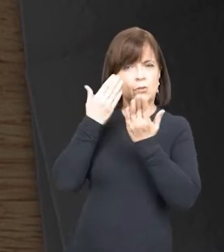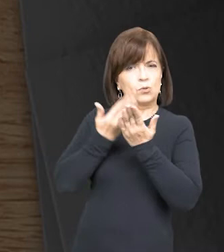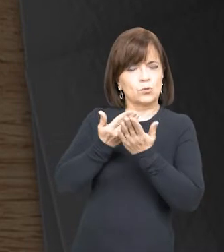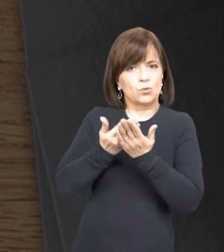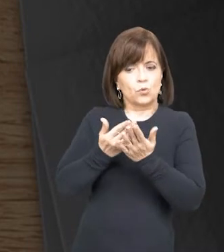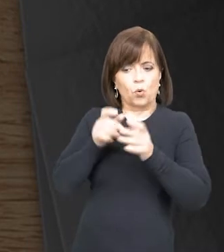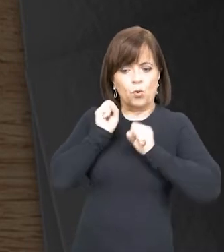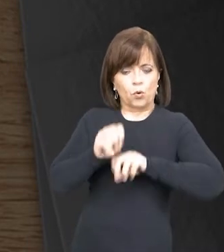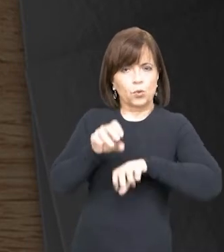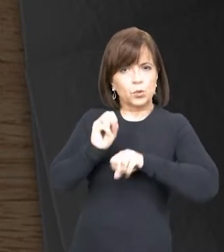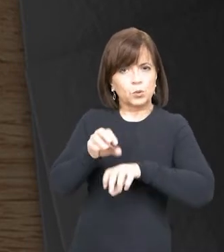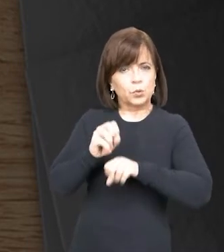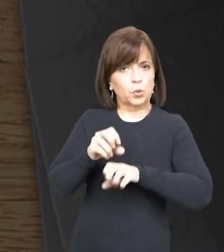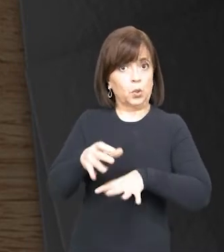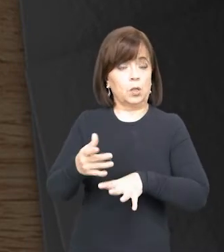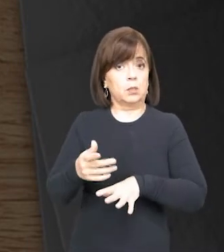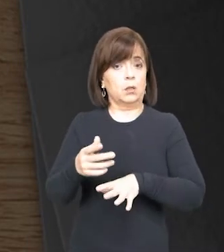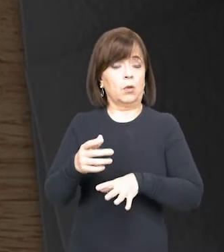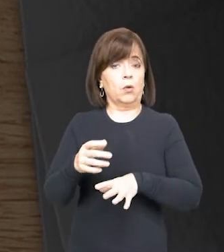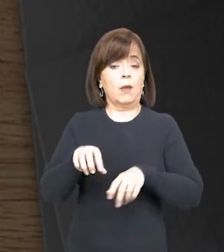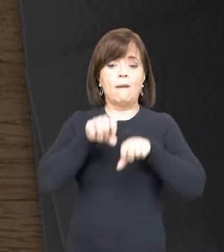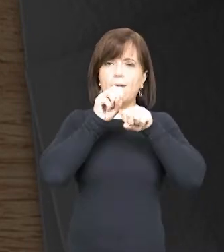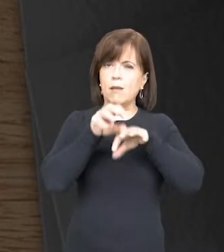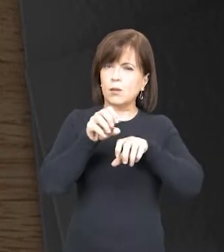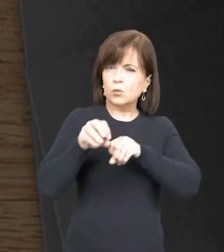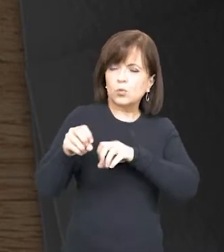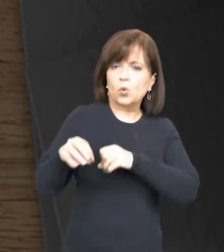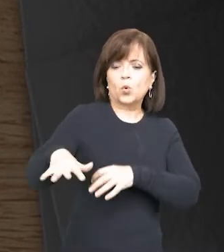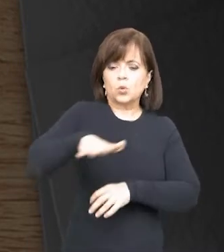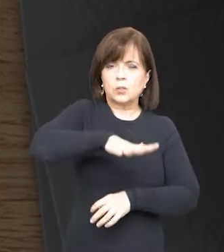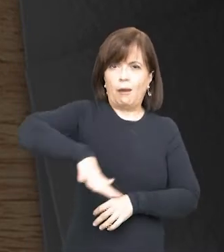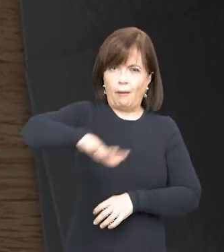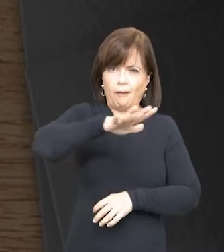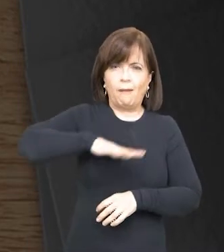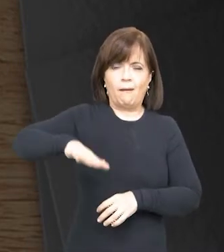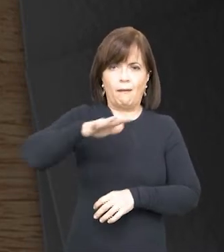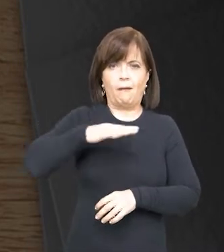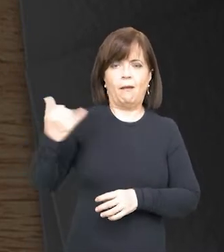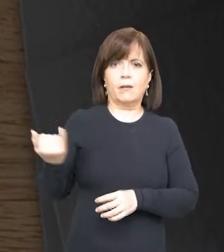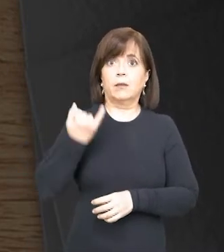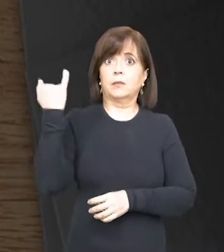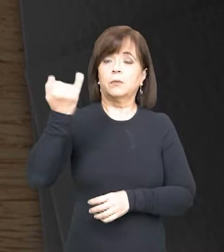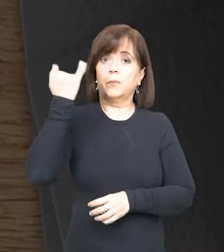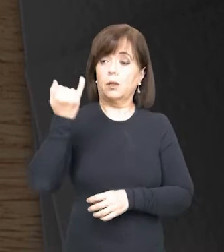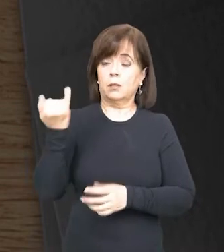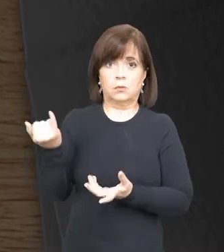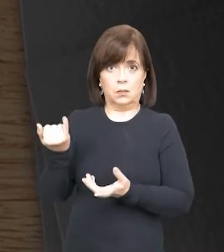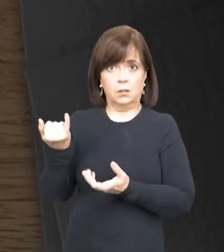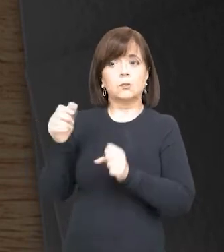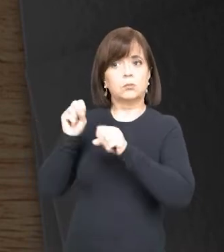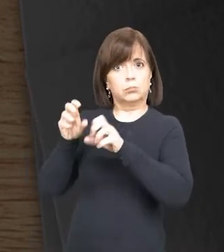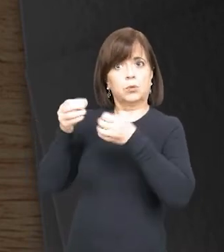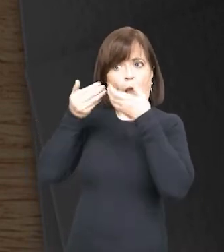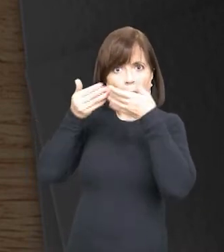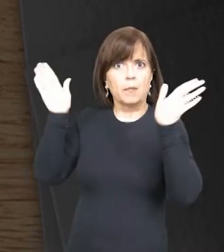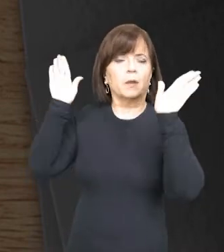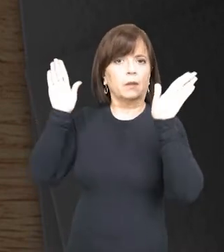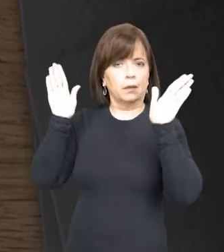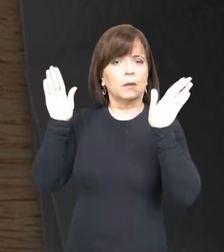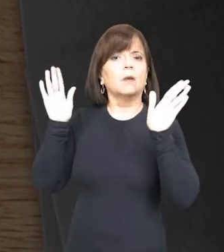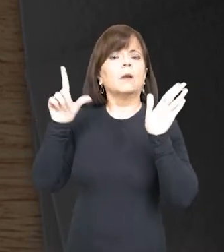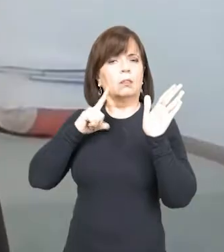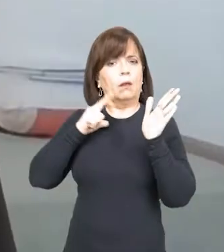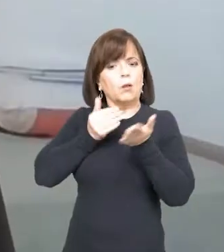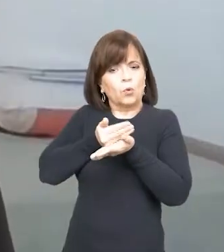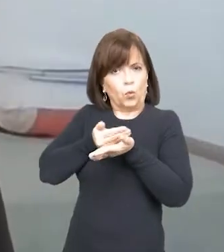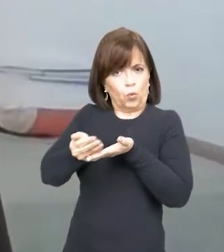da educação, retirada da educação do rol de atividades essenciais no âmbito do Estado do Rio de Janeiro, foi um marco de